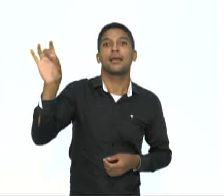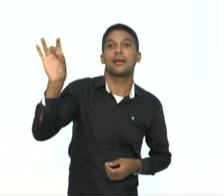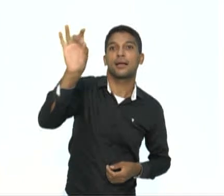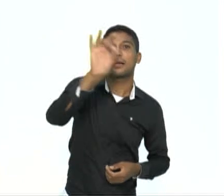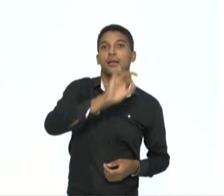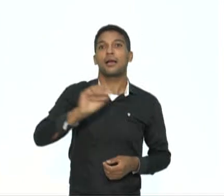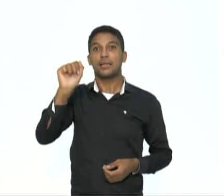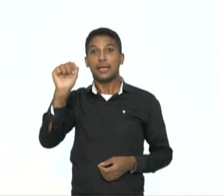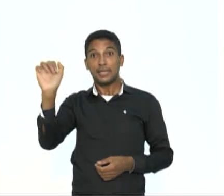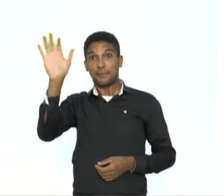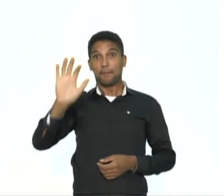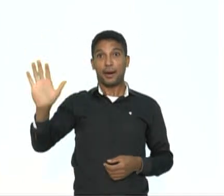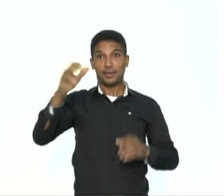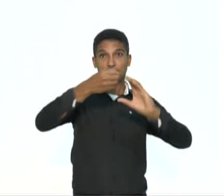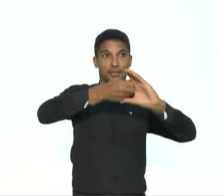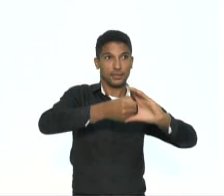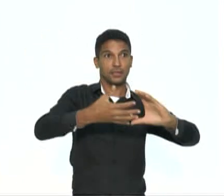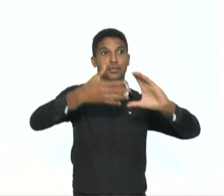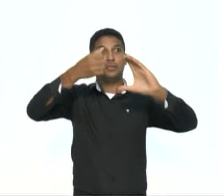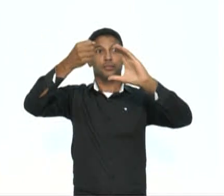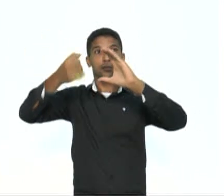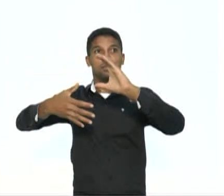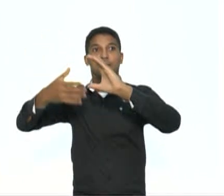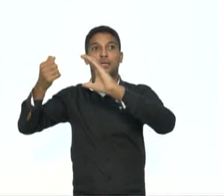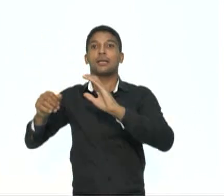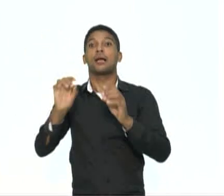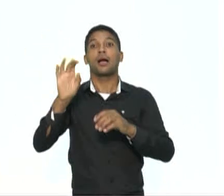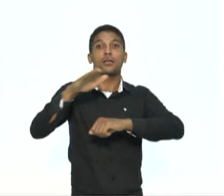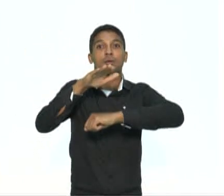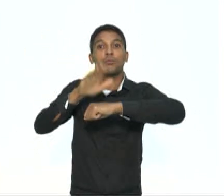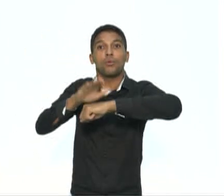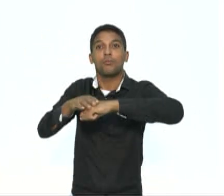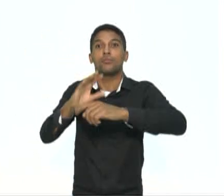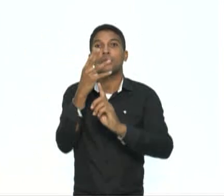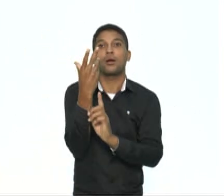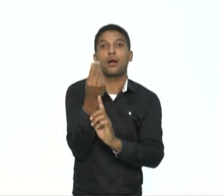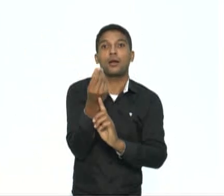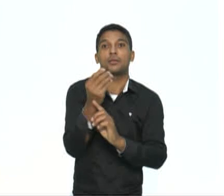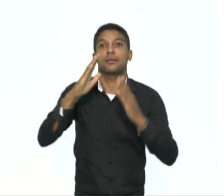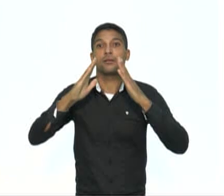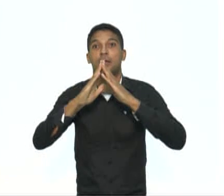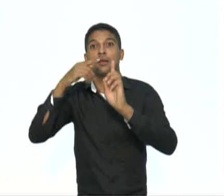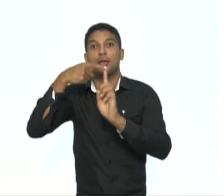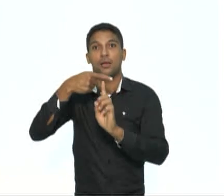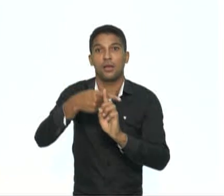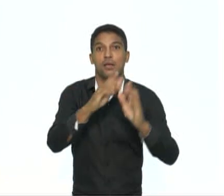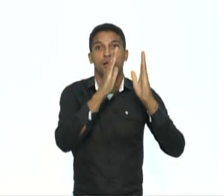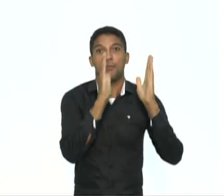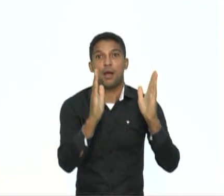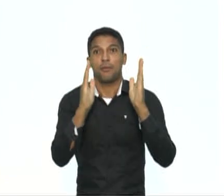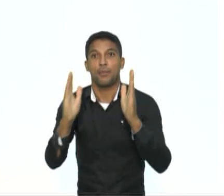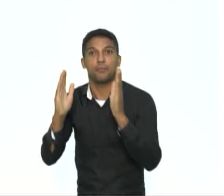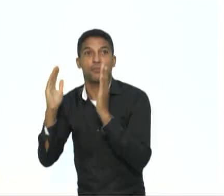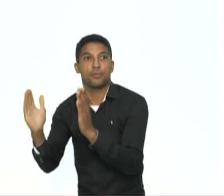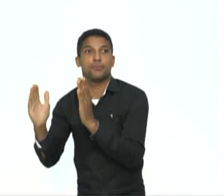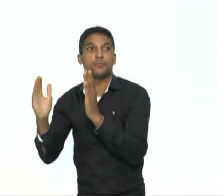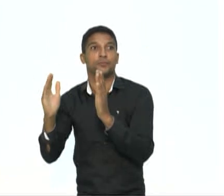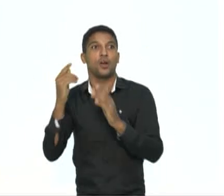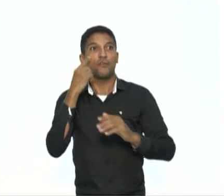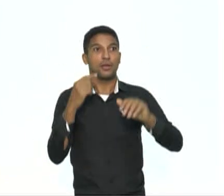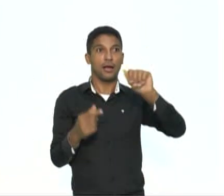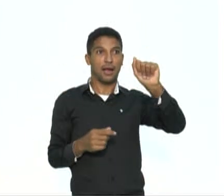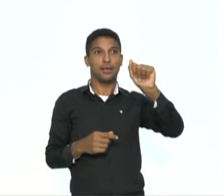sua característica e nome, relacionando ao seu período artístico correspondente. Em seguida, relacione com as alternativas. Letra